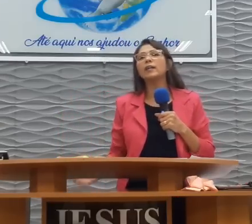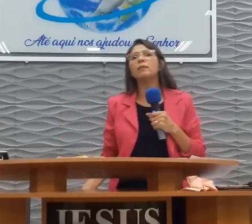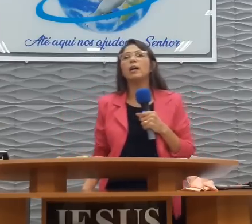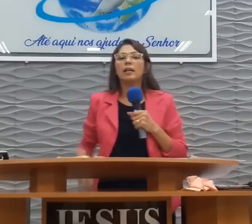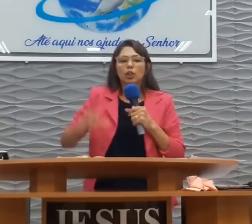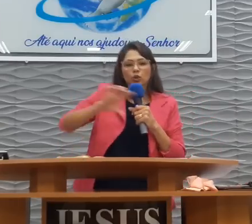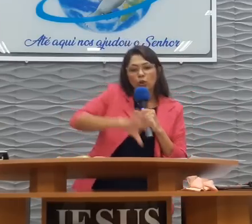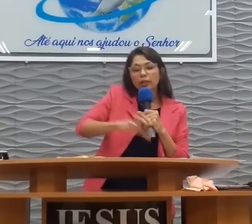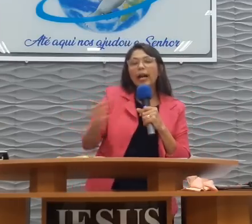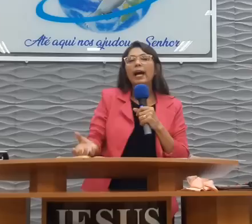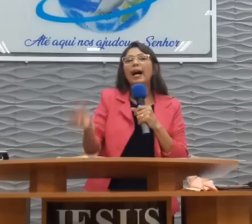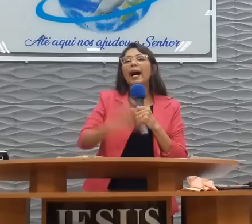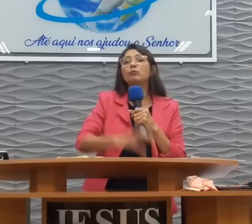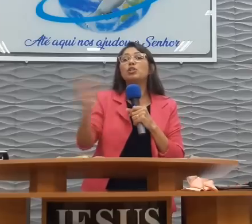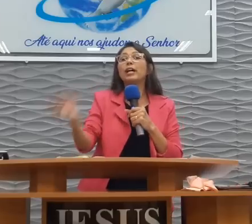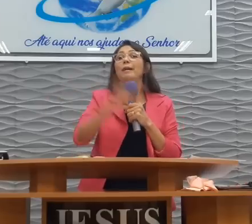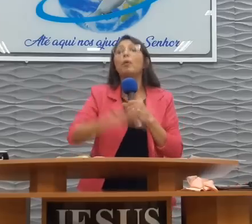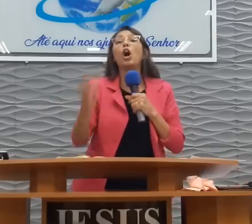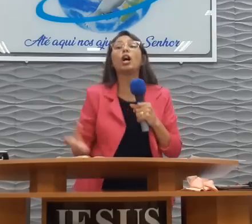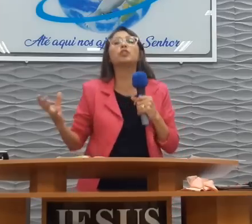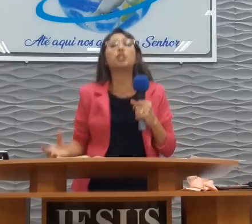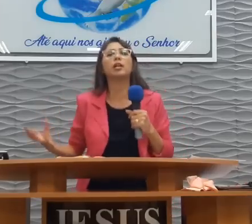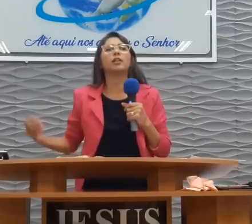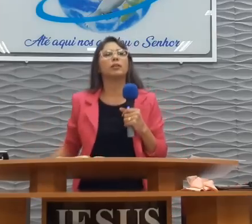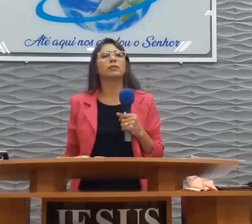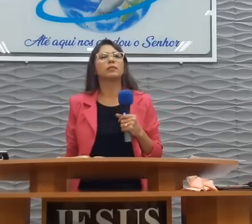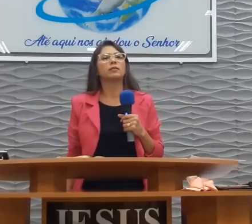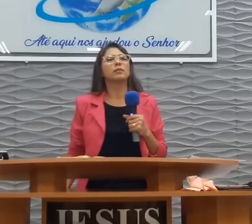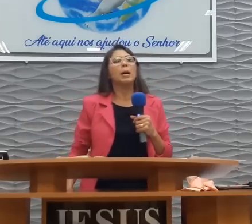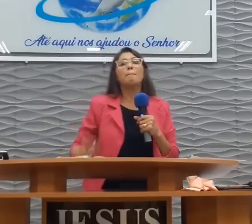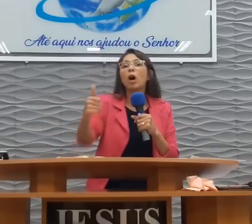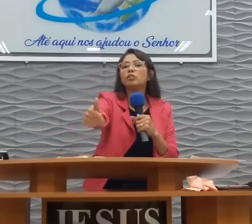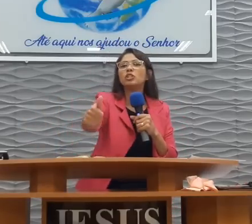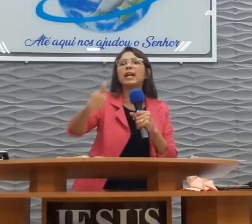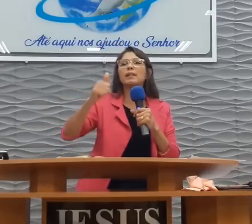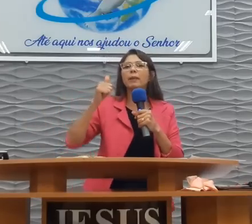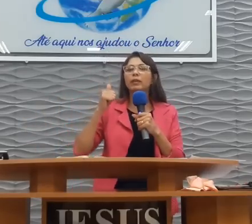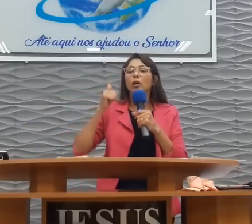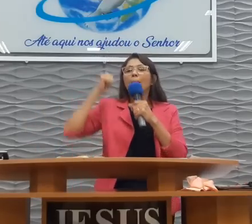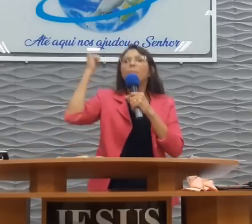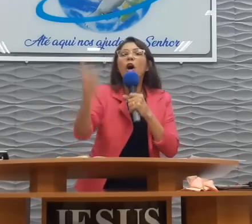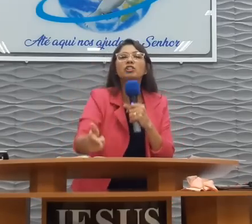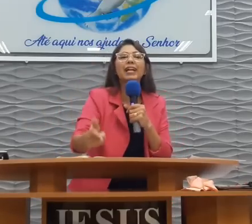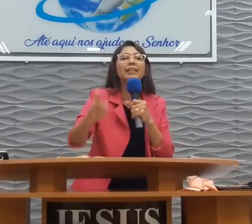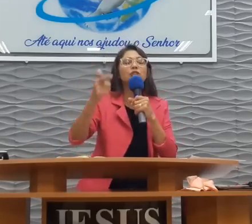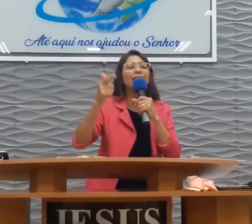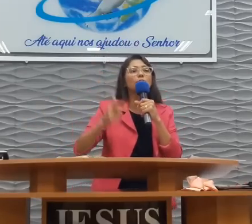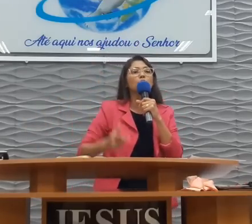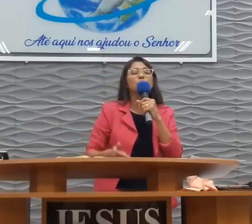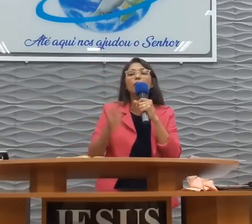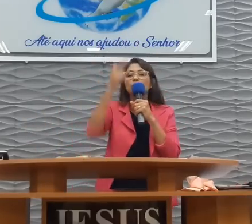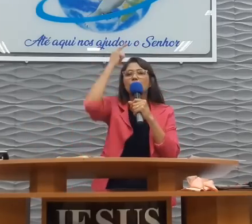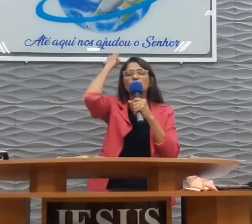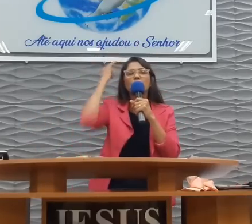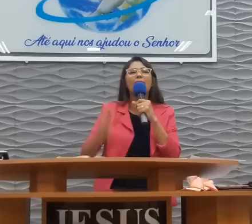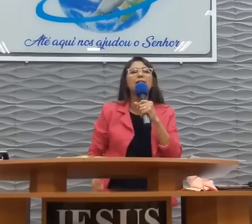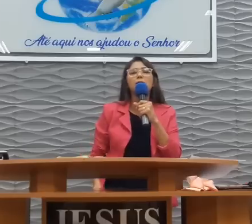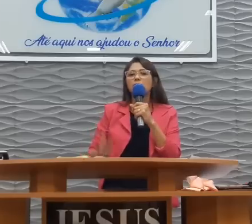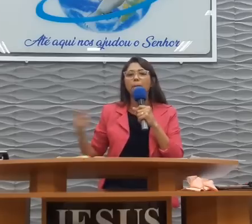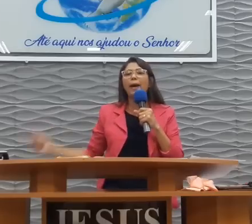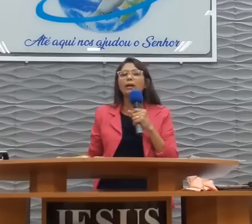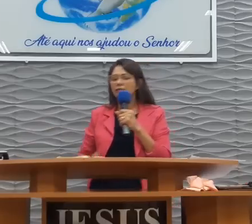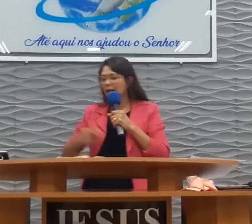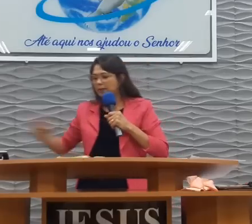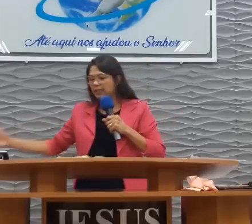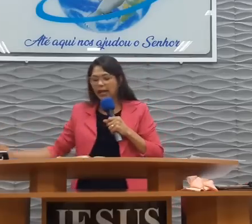Não dá, irmã. No lugar errado gera morte. Morte de casamento, morte da identidade dos filhos dentro de